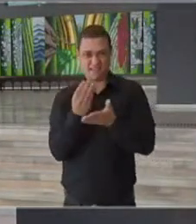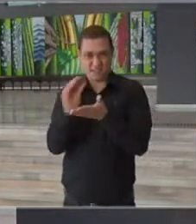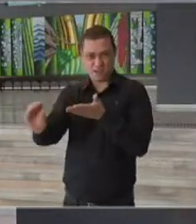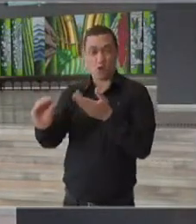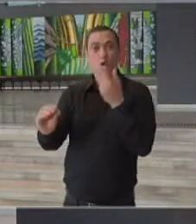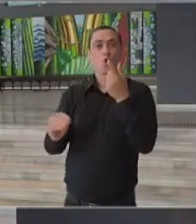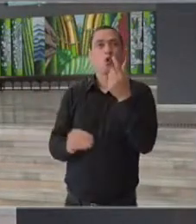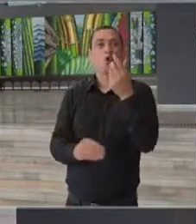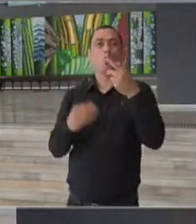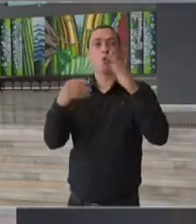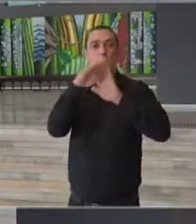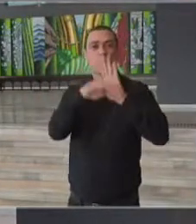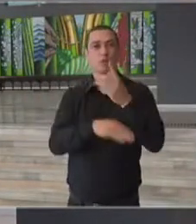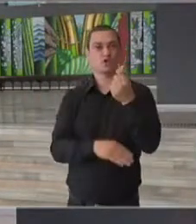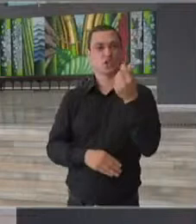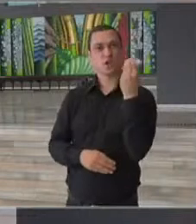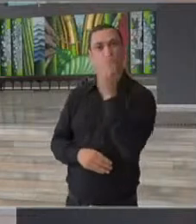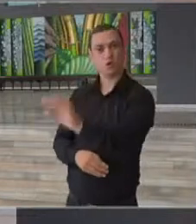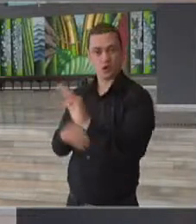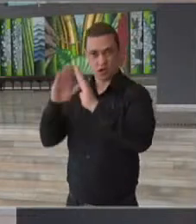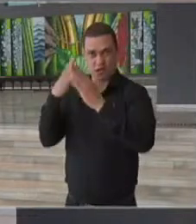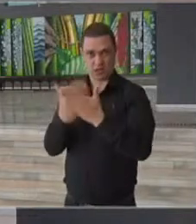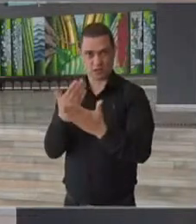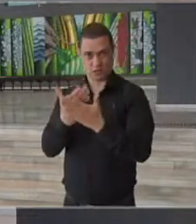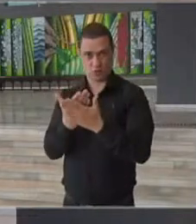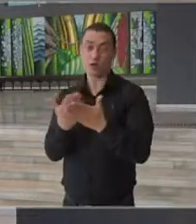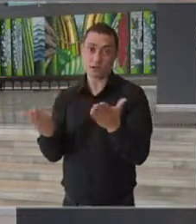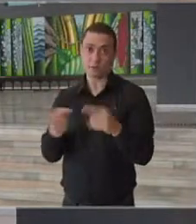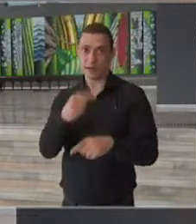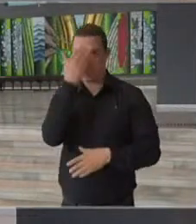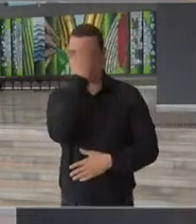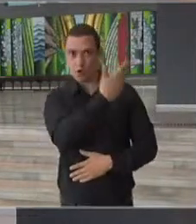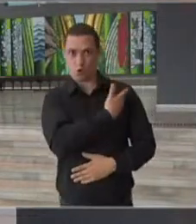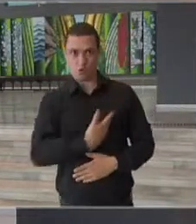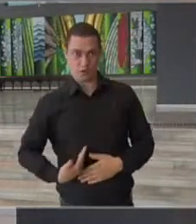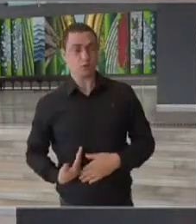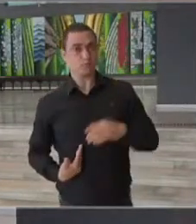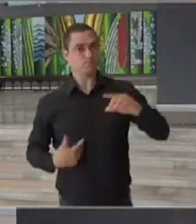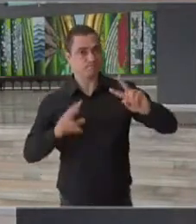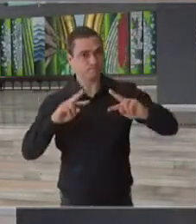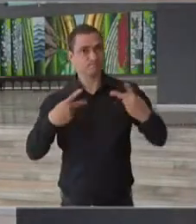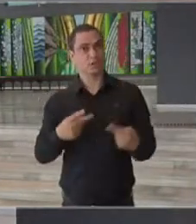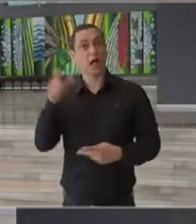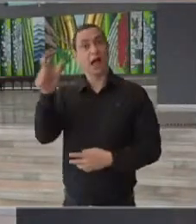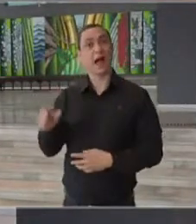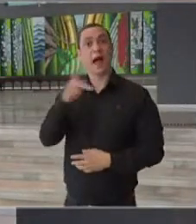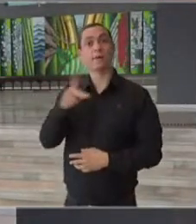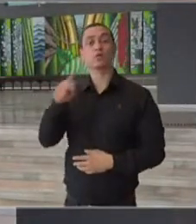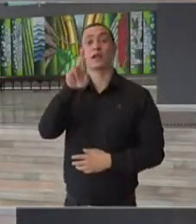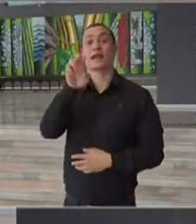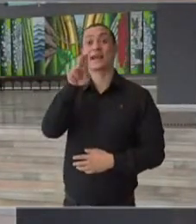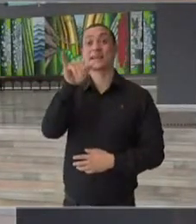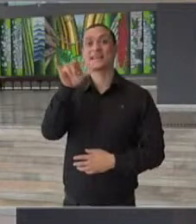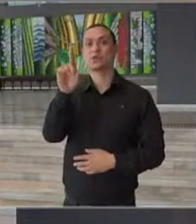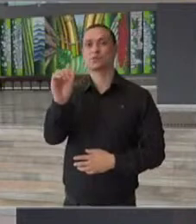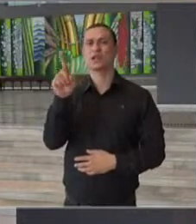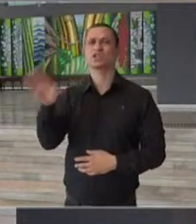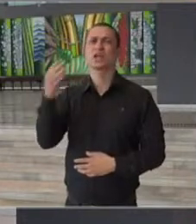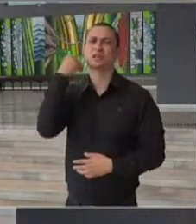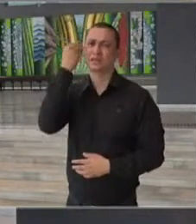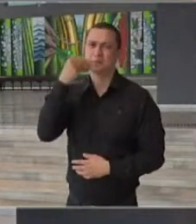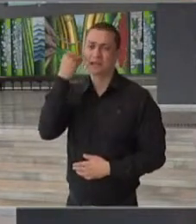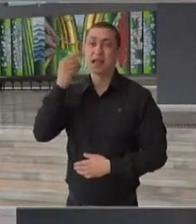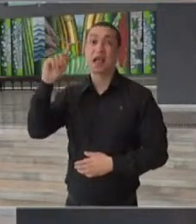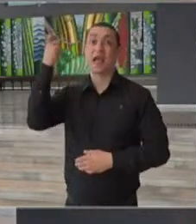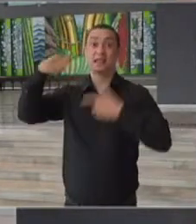e aqui acrescentar aqui, e agradeço ao governador o reconhecimento ao trabalho da professora Renilda, que tem uma grande experiência do